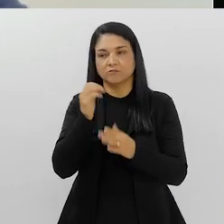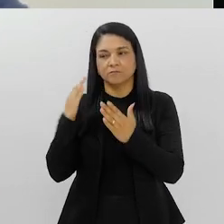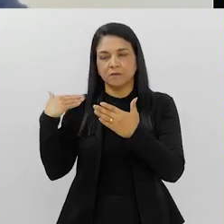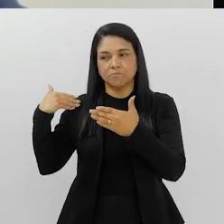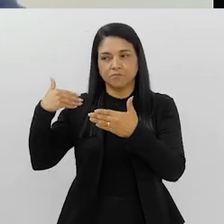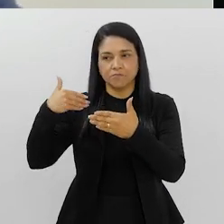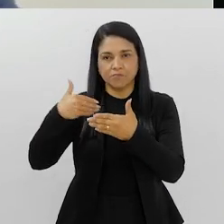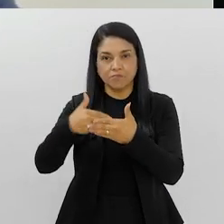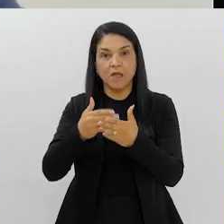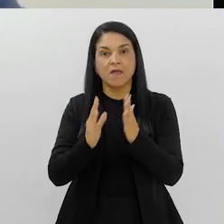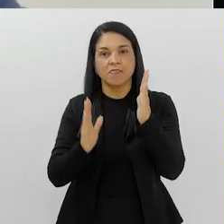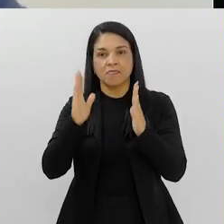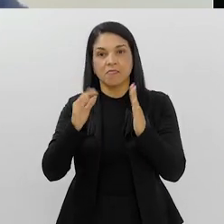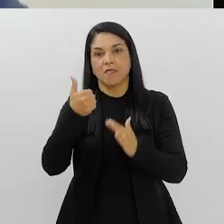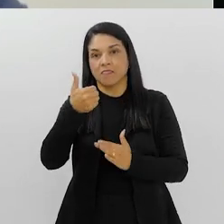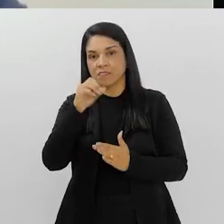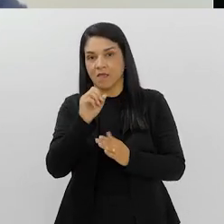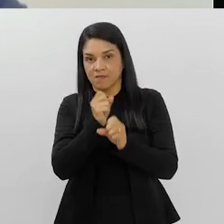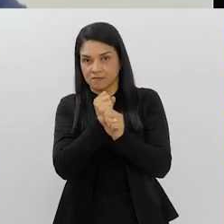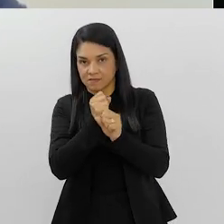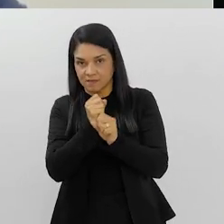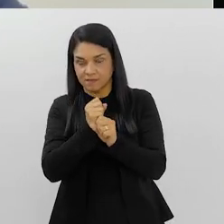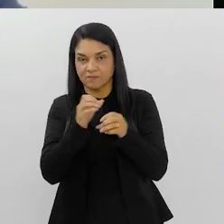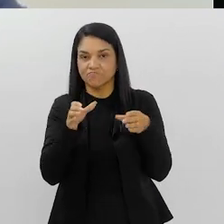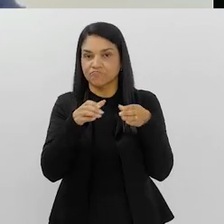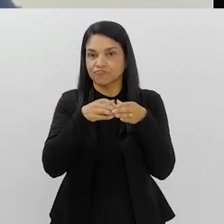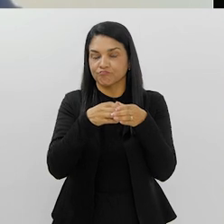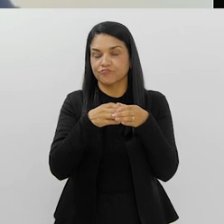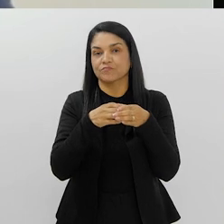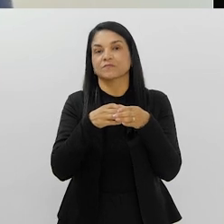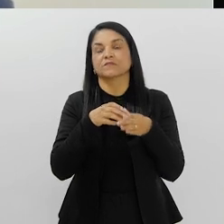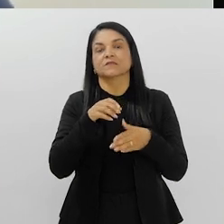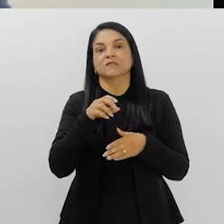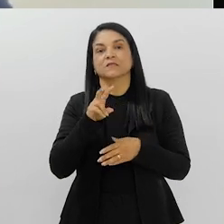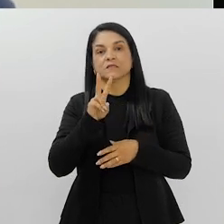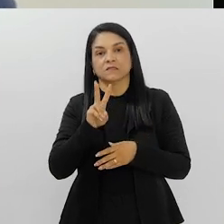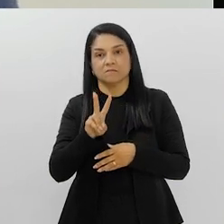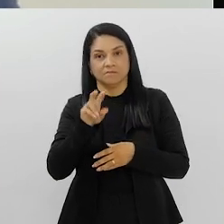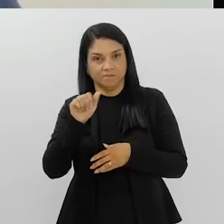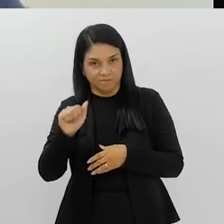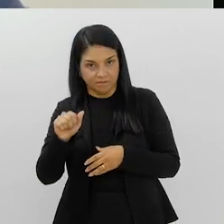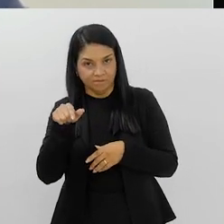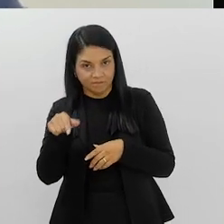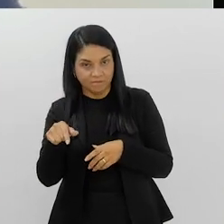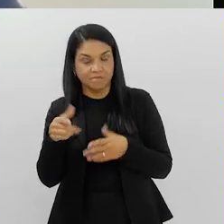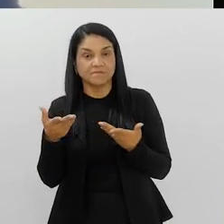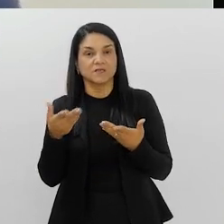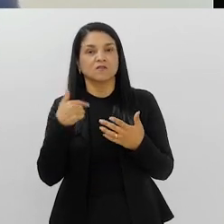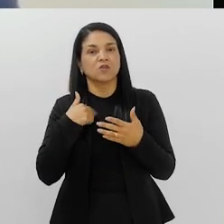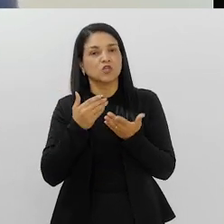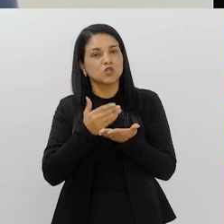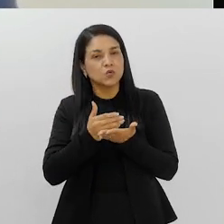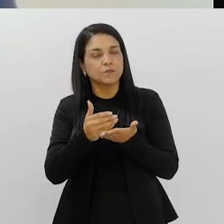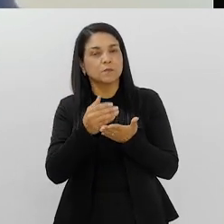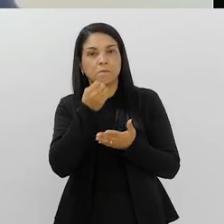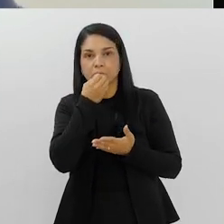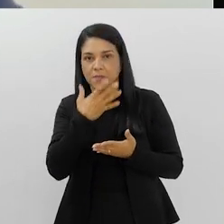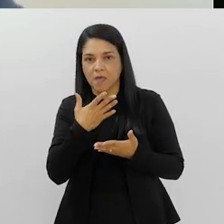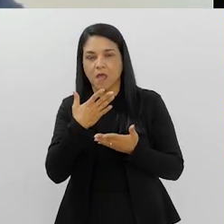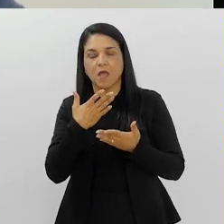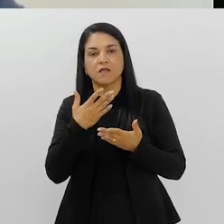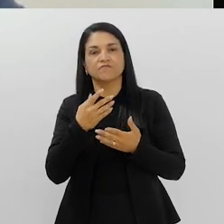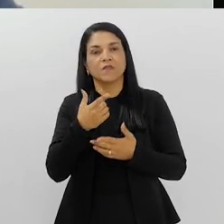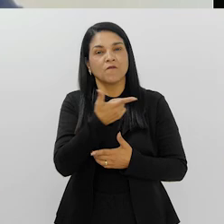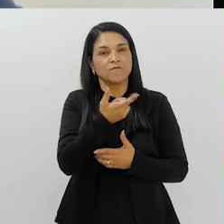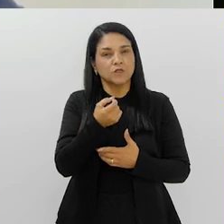anos, dessa Série A2. É uma final muito equilibrada, né? O primeiro jogo lá, a gente começou bem na primeira parte,